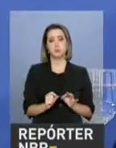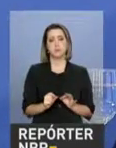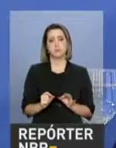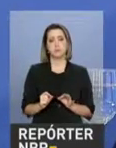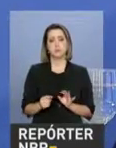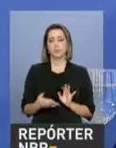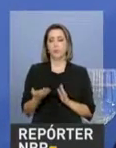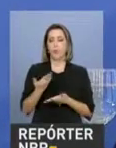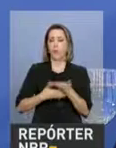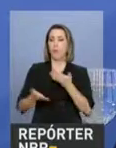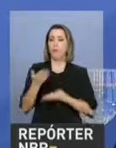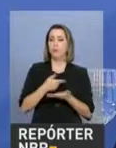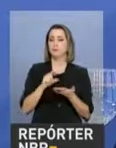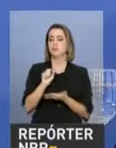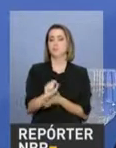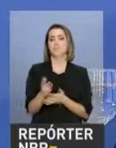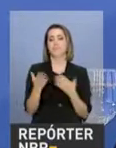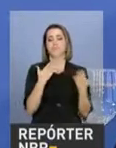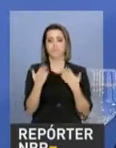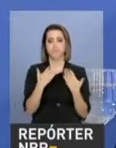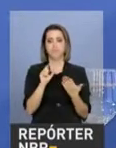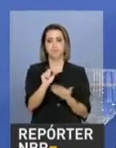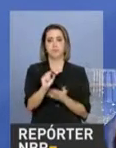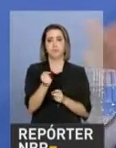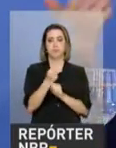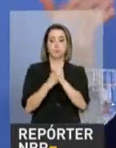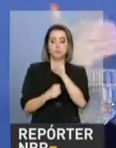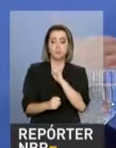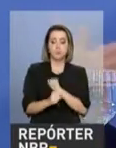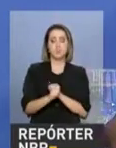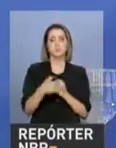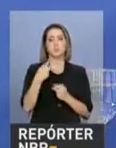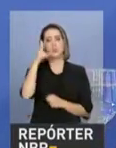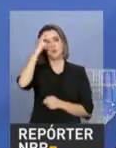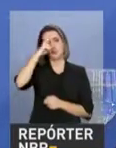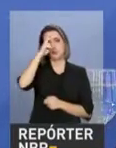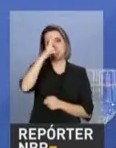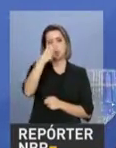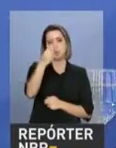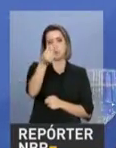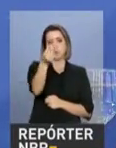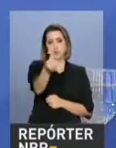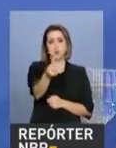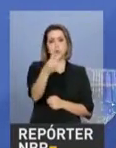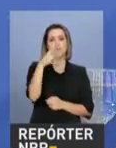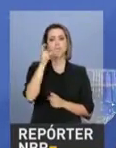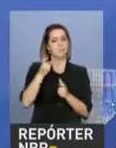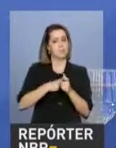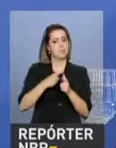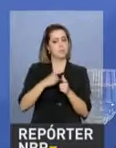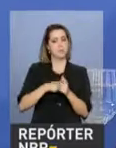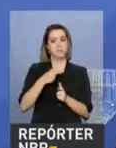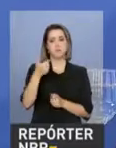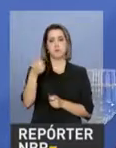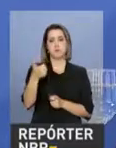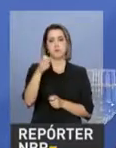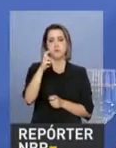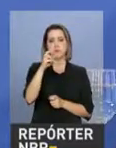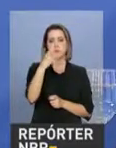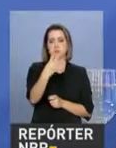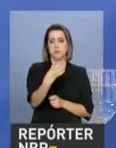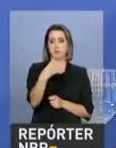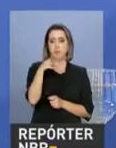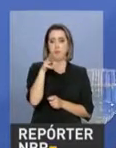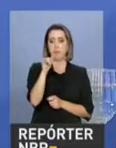em relação aos últimos anos, lembrando que do ano 2016 foi um déficit de R$